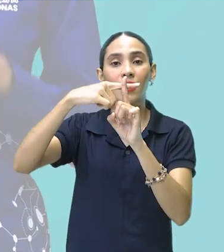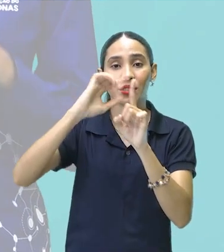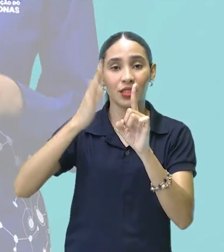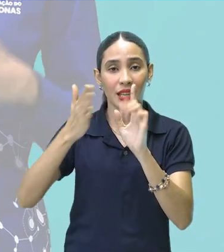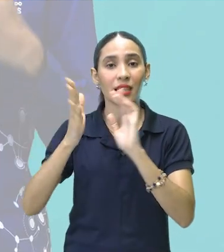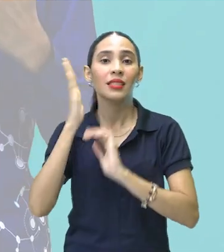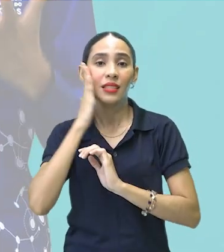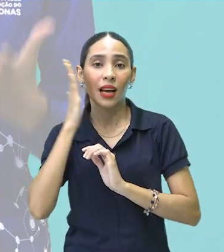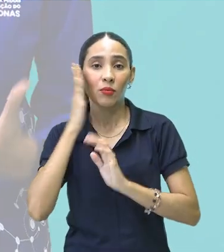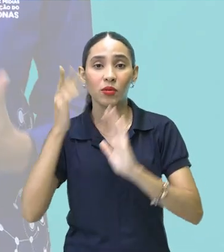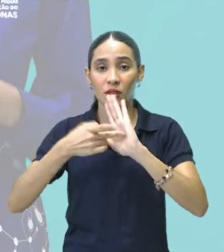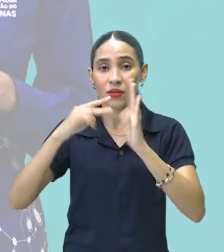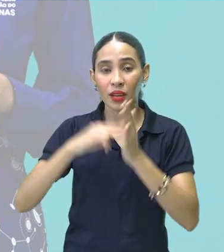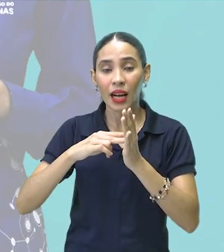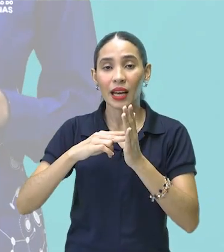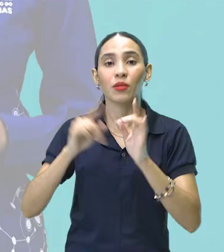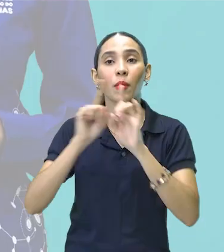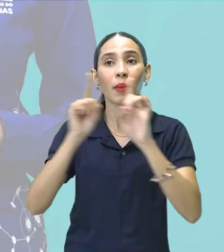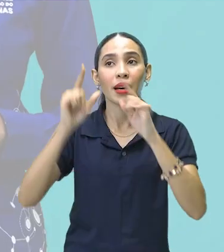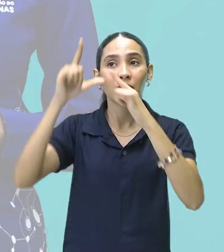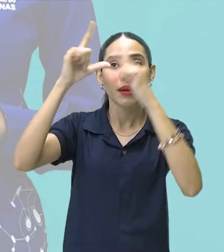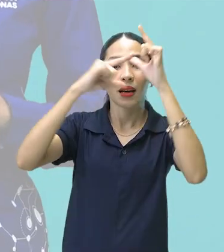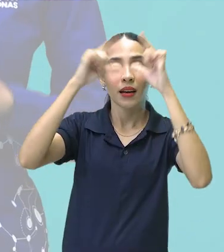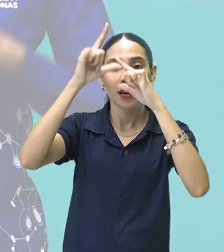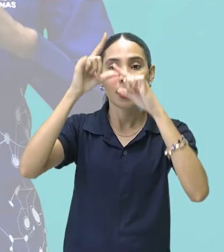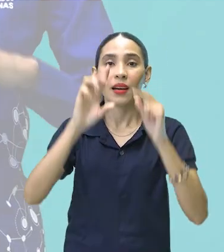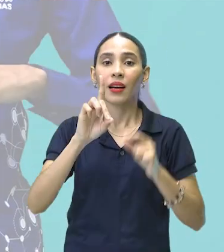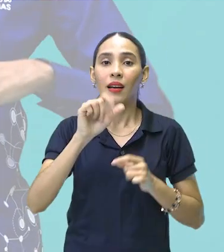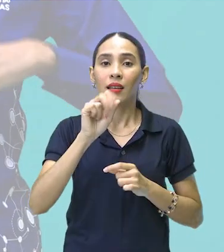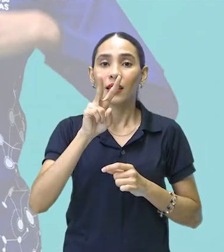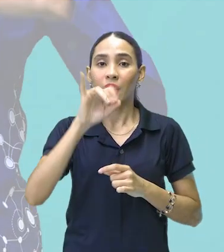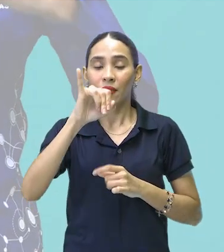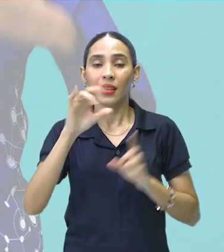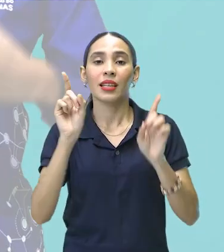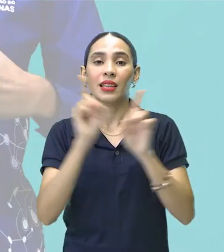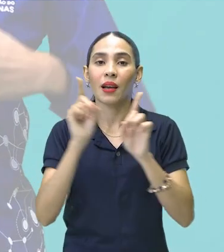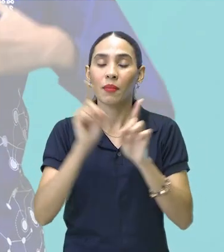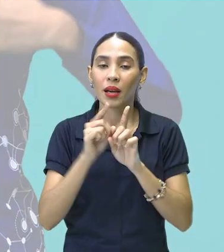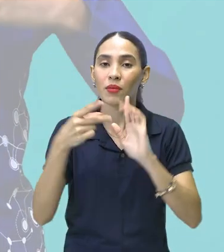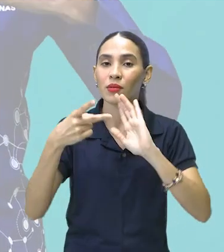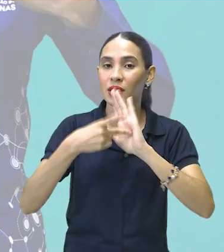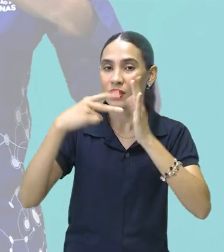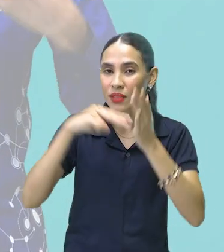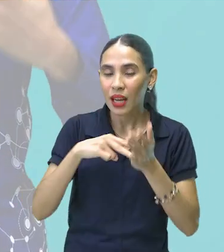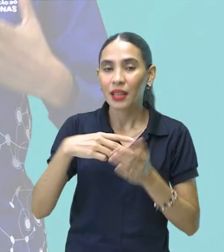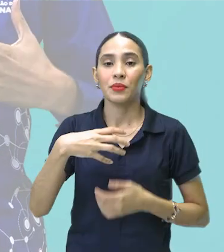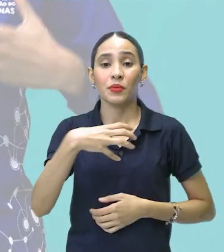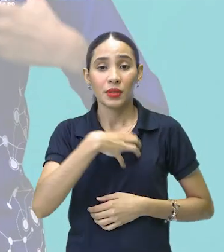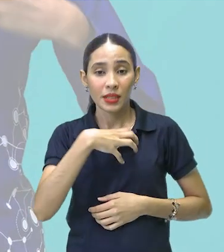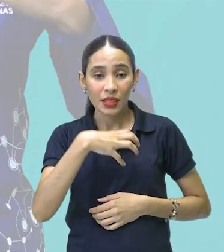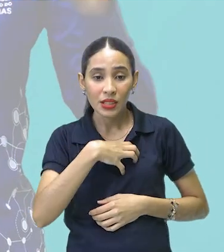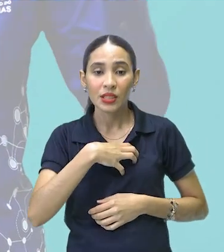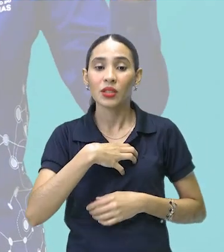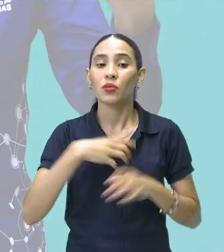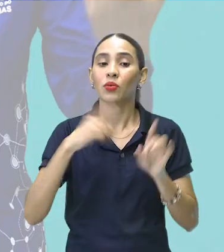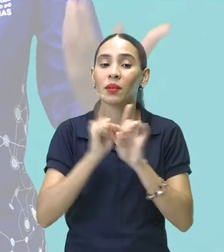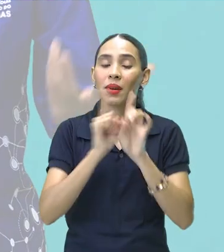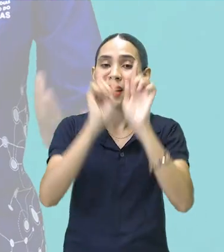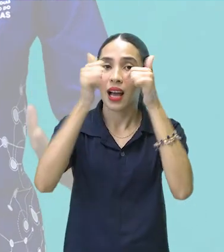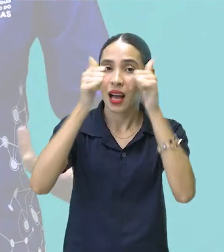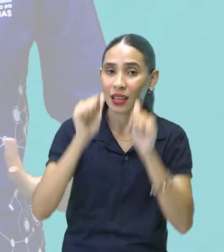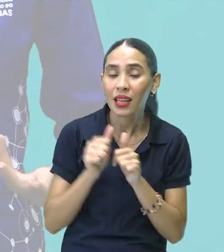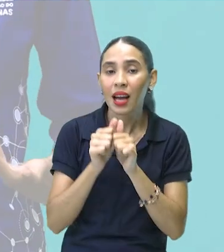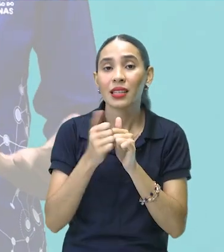Davi, todo mundo já sabe o que é uma estrela de Davi. E o significado, o sentido, a interpretação